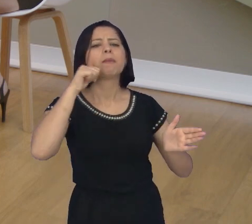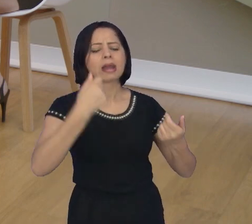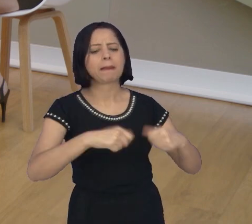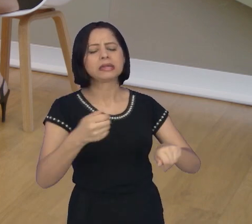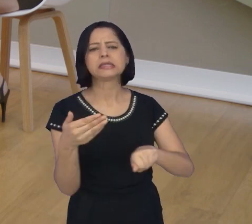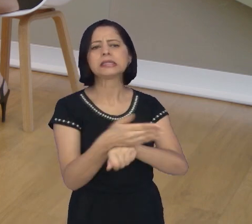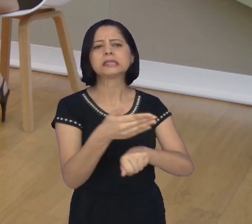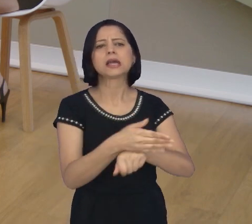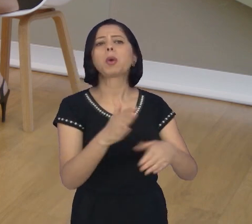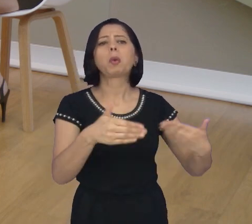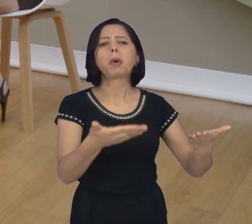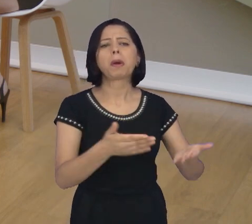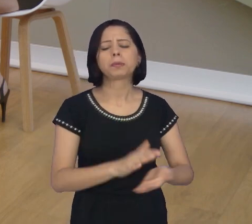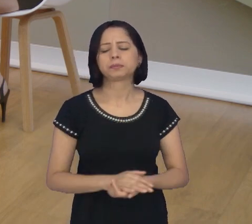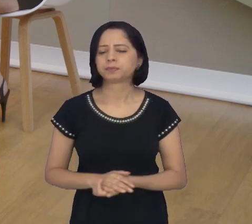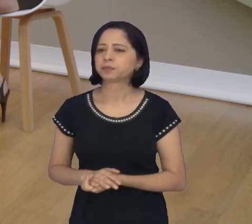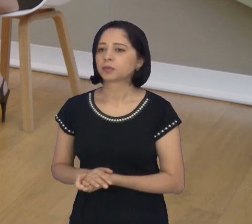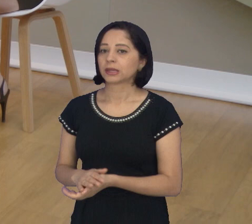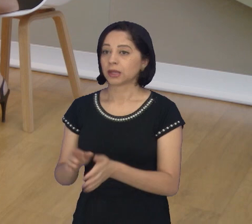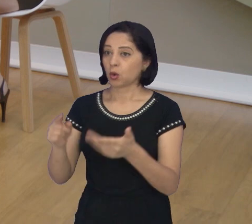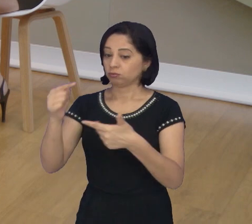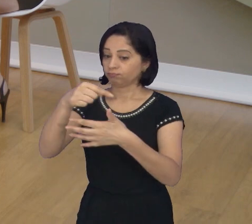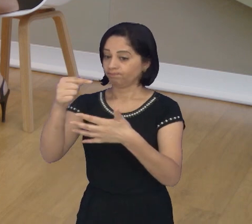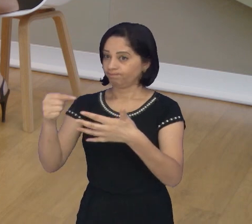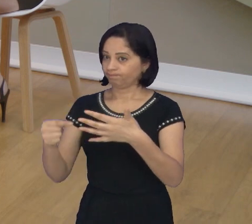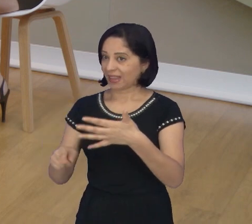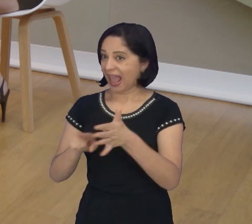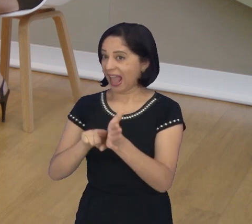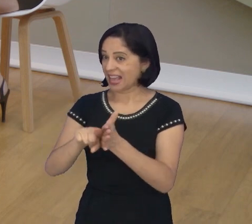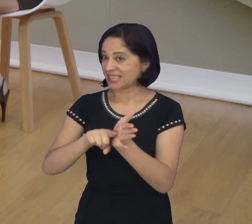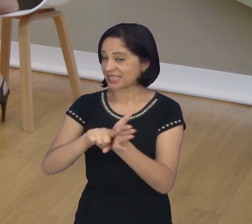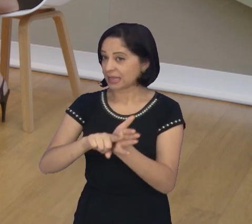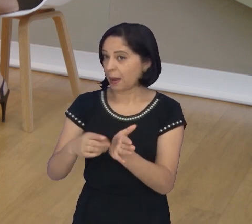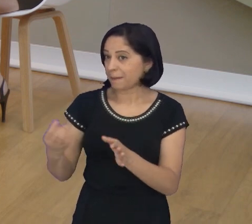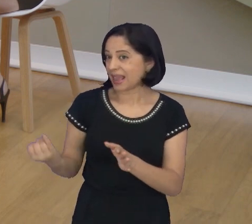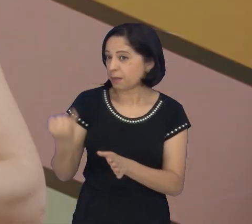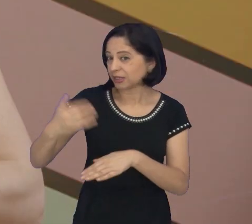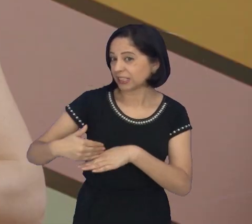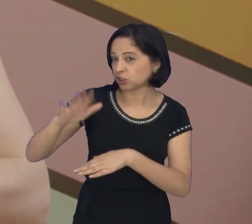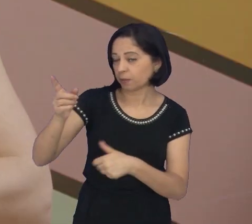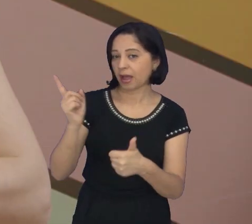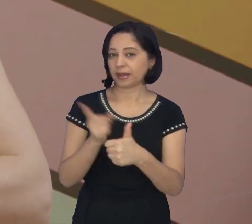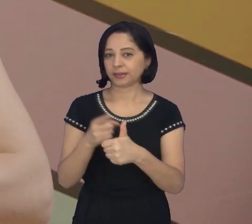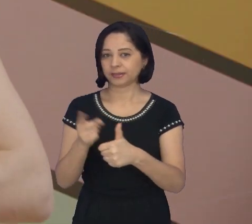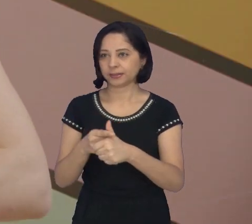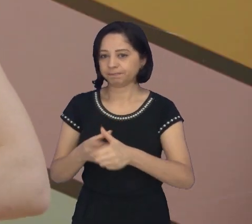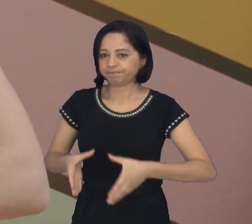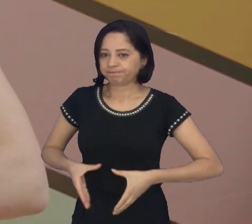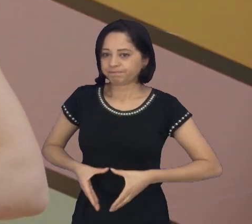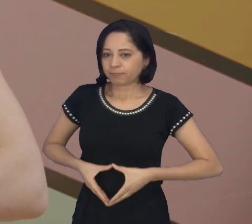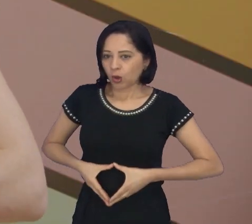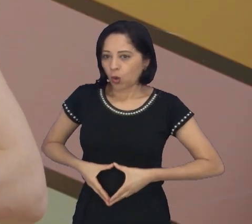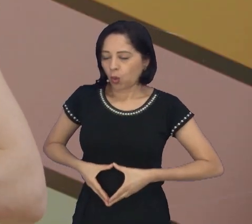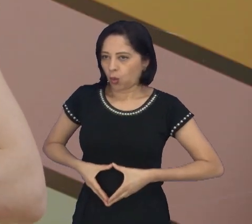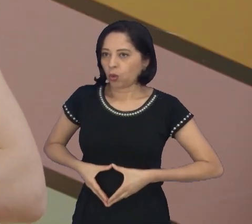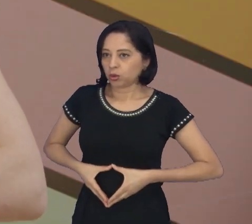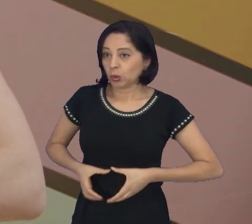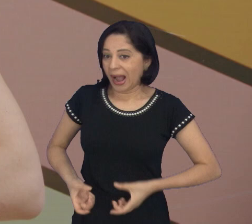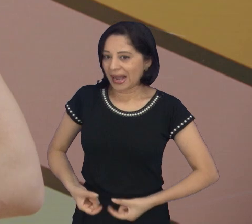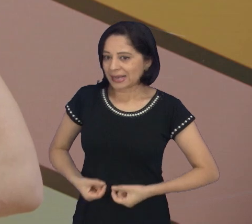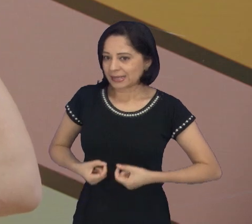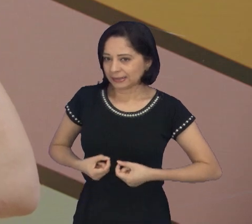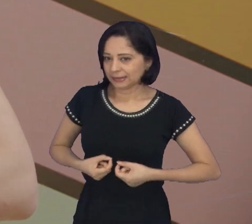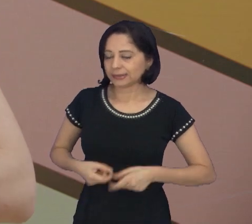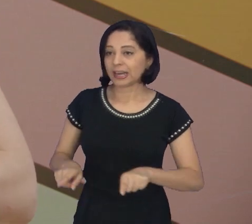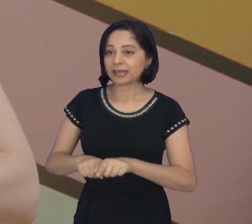realizar? Bom, os exames mais importantes para a mulher são o rastreamento do câncer de colo e o câncer